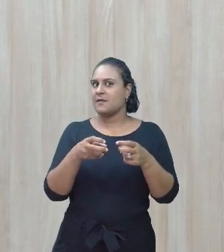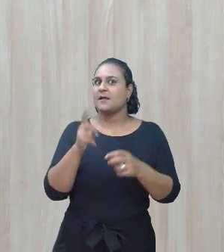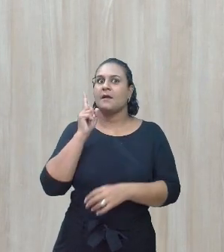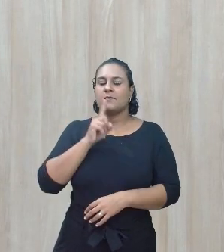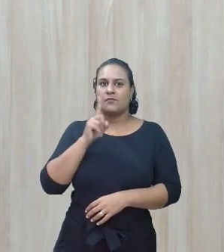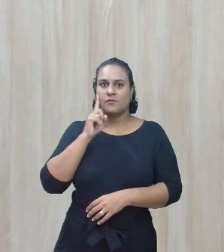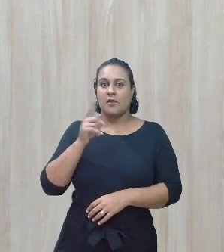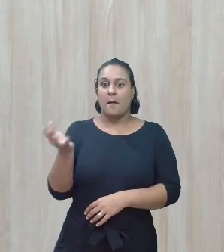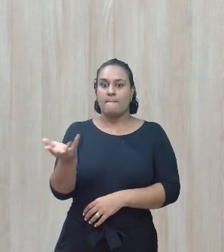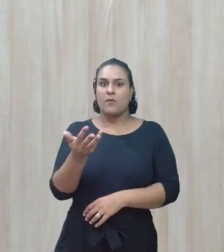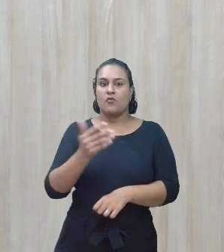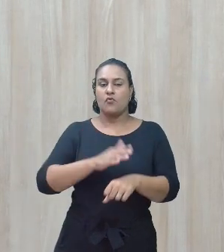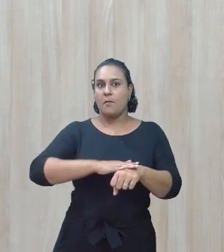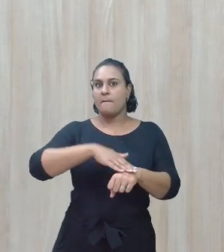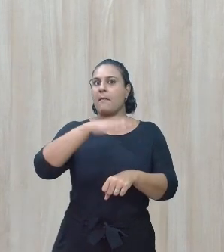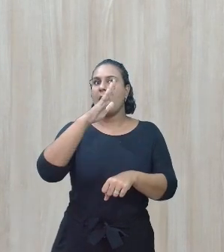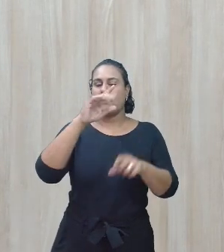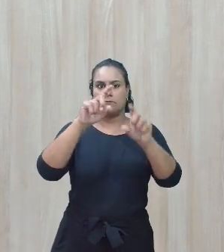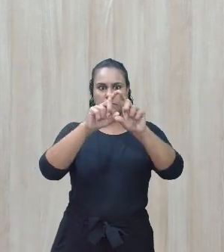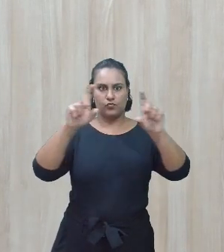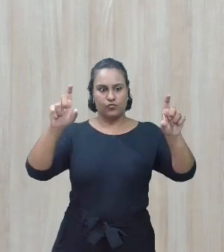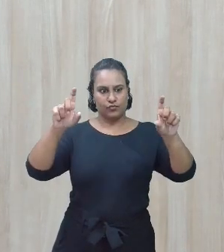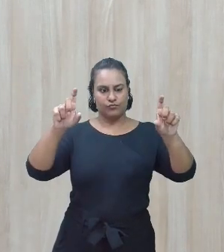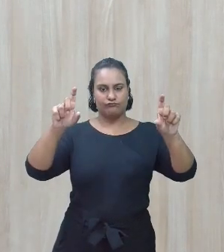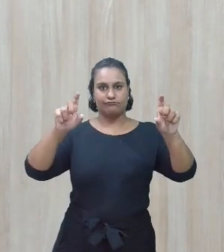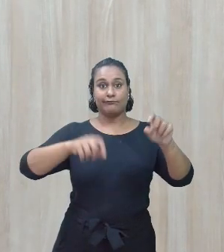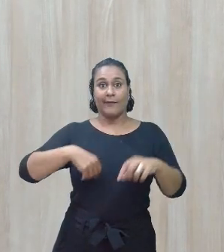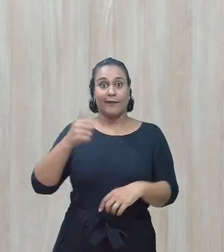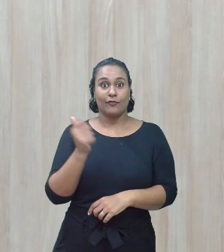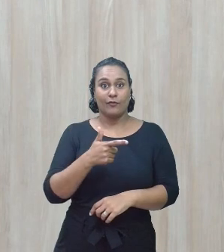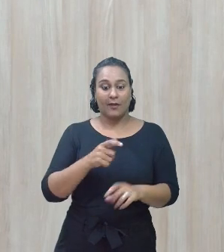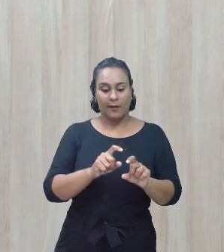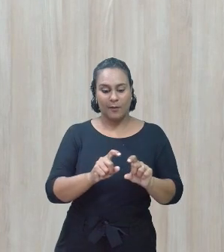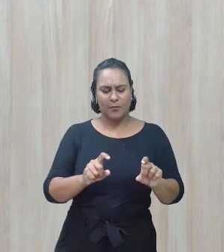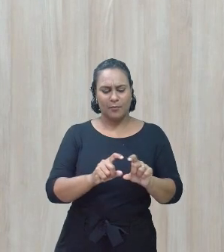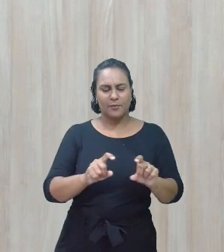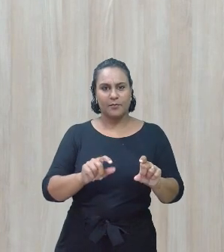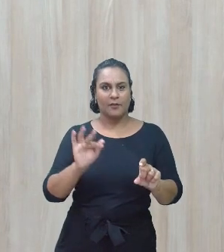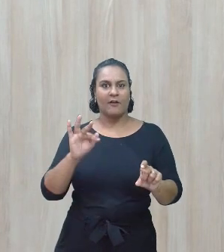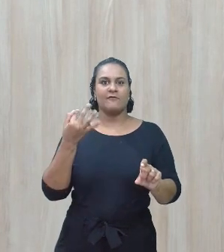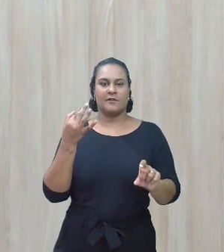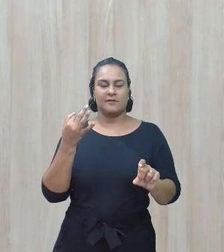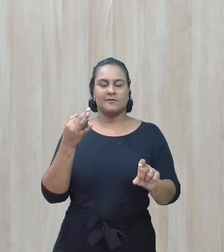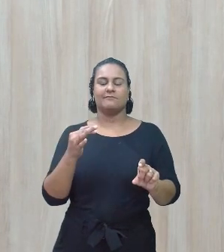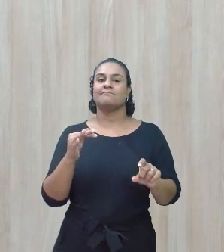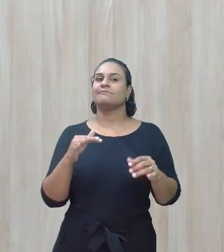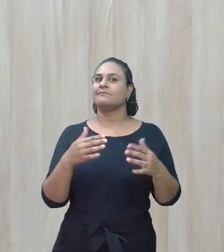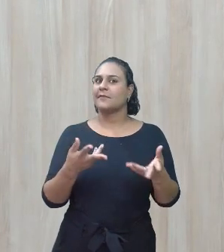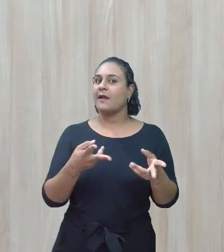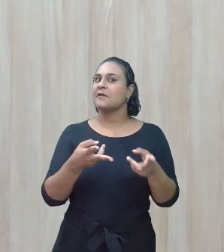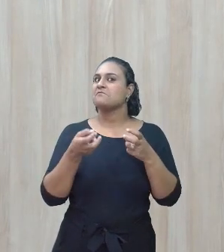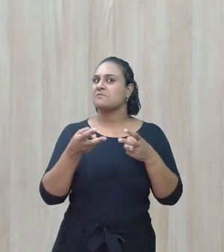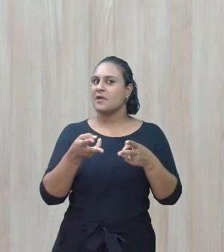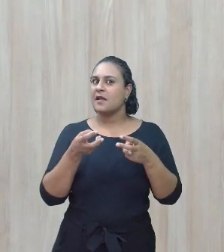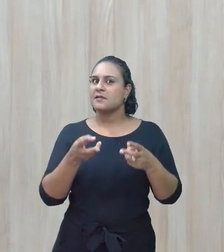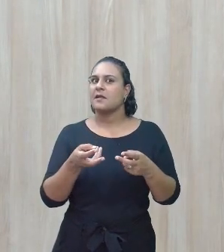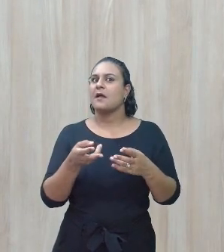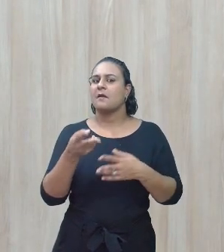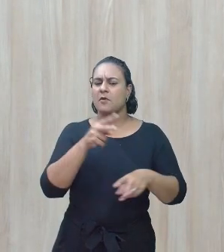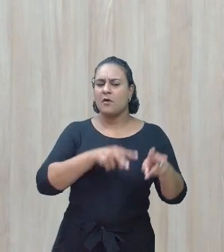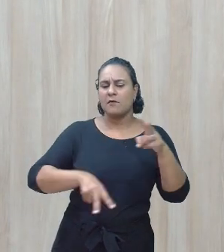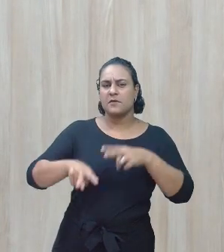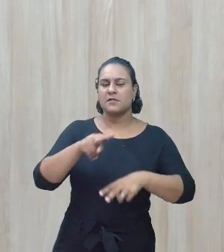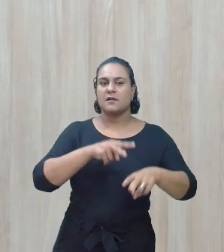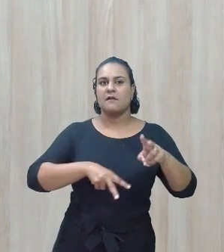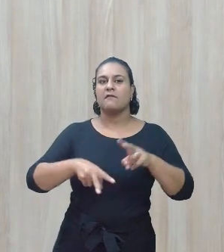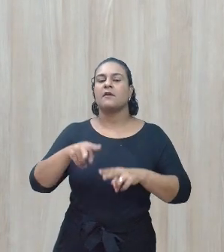Unidos produz bem mais do que a França. O tamanho dessa barra chama essa atenção para a gente. Então, a gente consegue perceber com essa leitura do